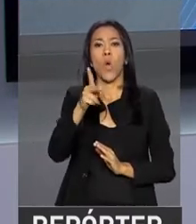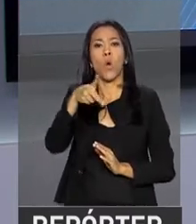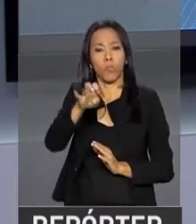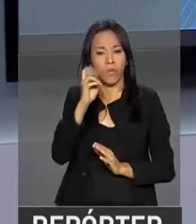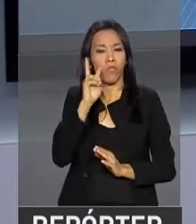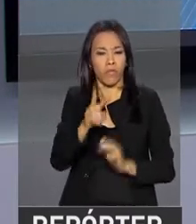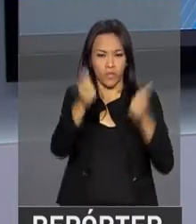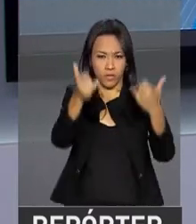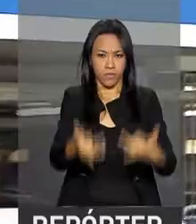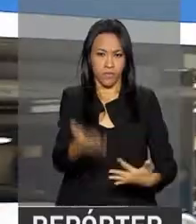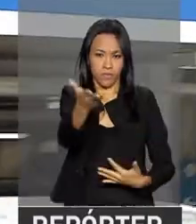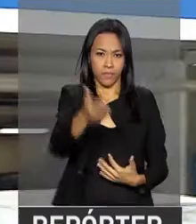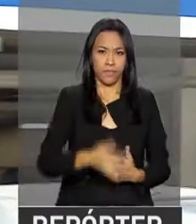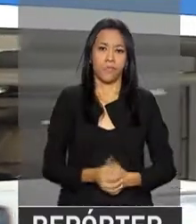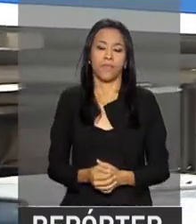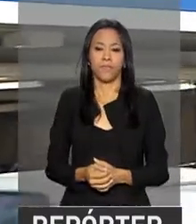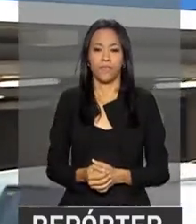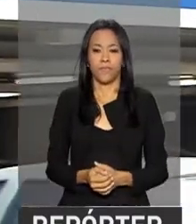reportagem